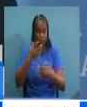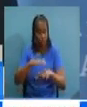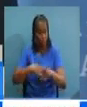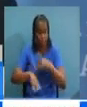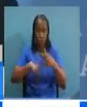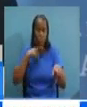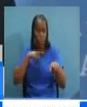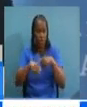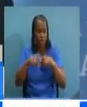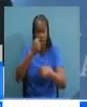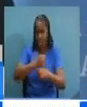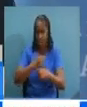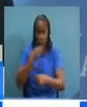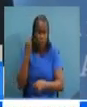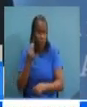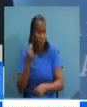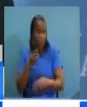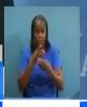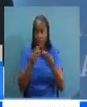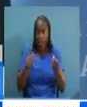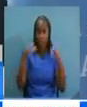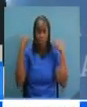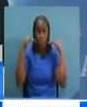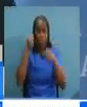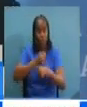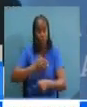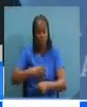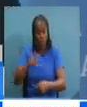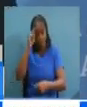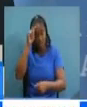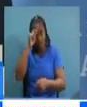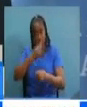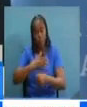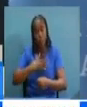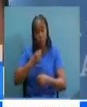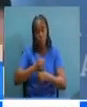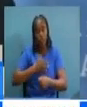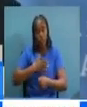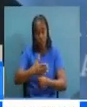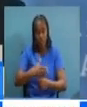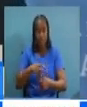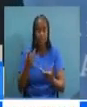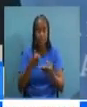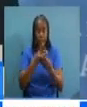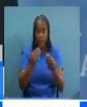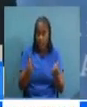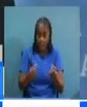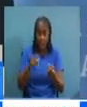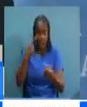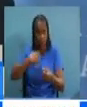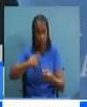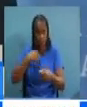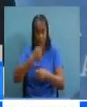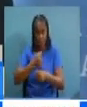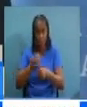políticas para atuarem sobre a juventude. Em matéria de formação profissional, em matéria de estágio profissional, em matéria de autoemprego com